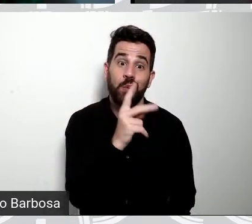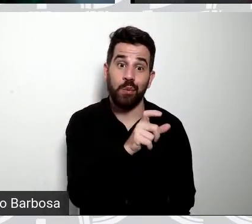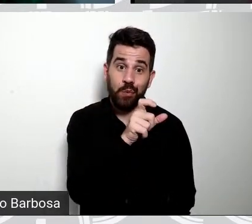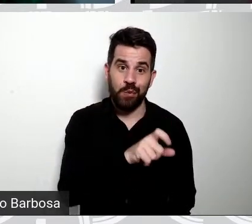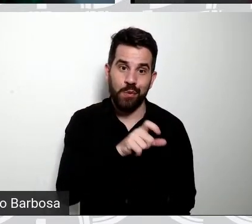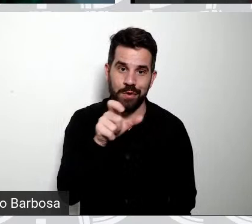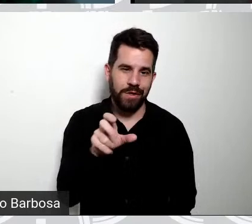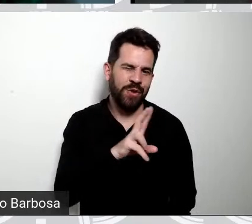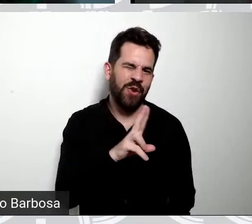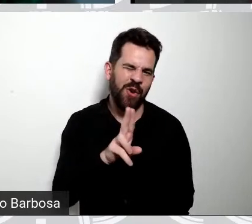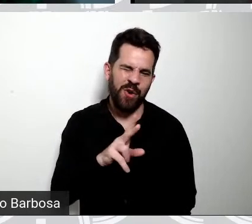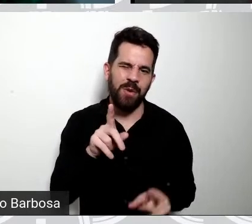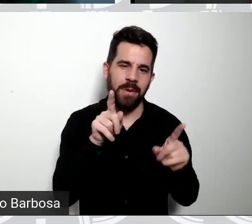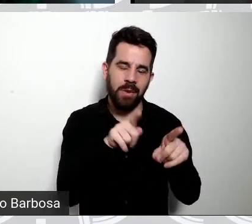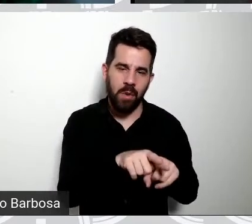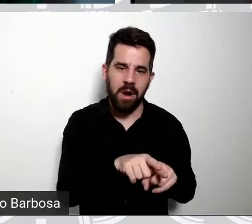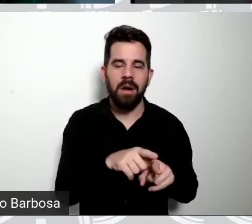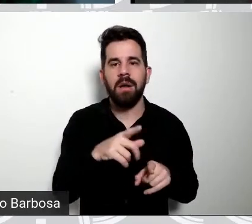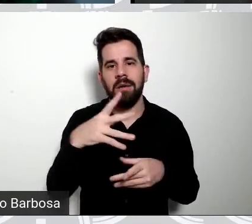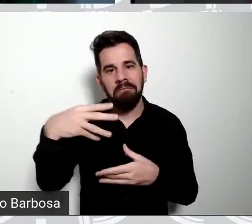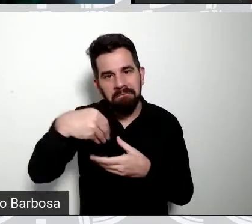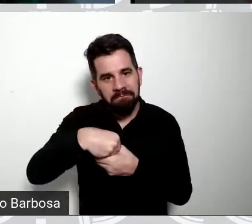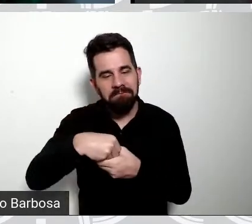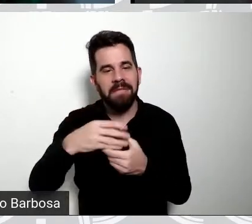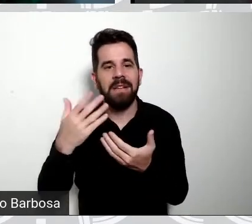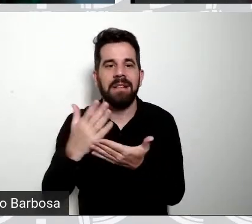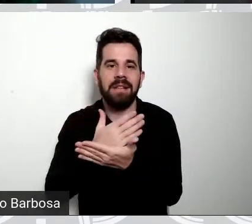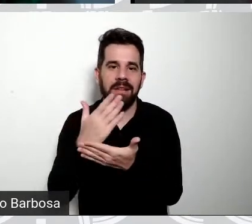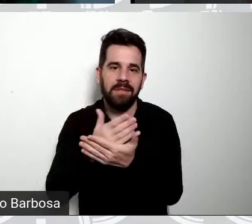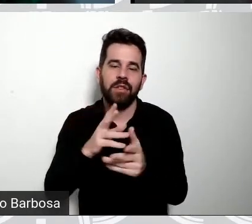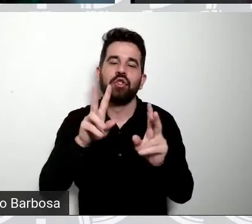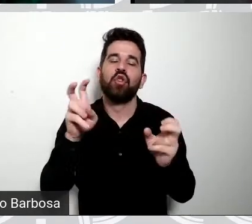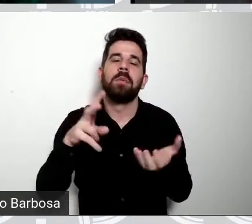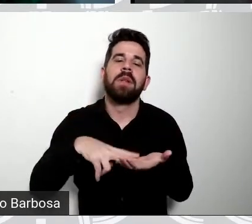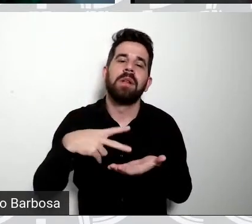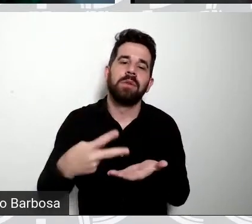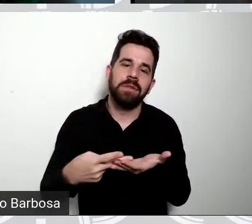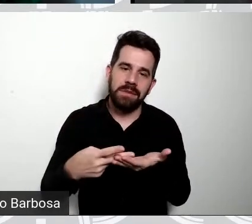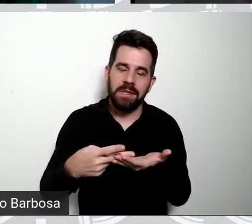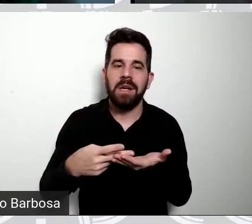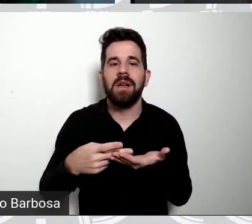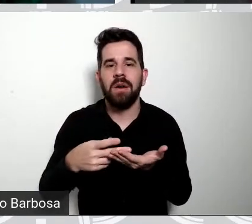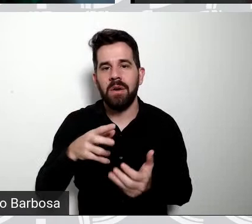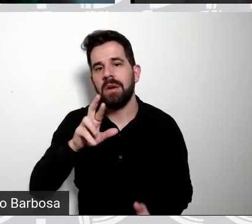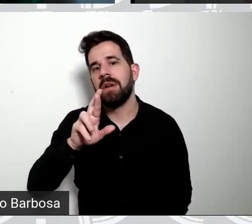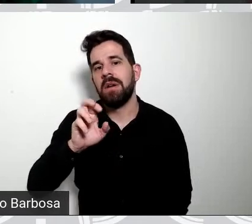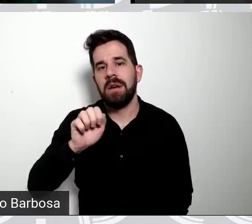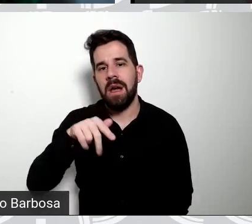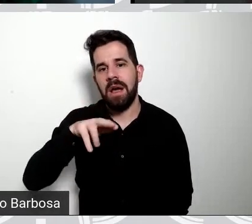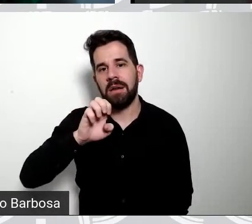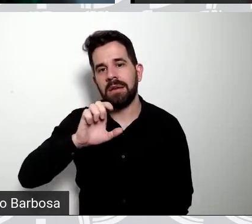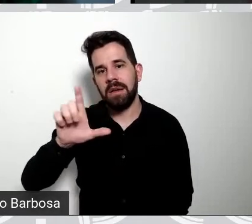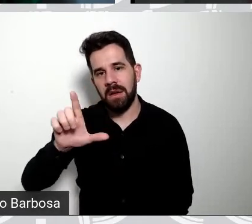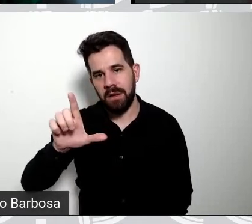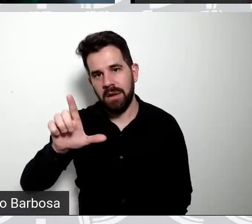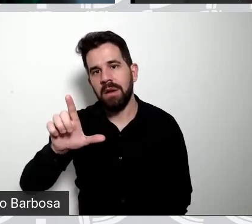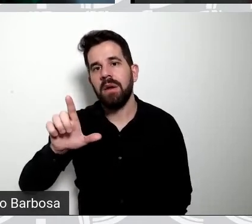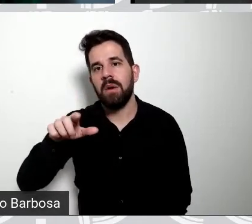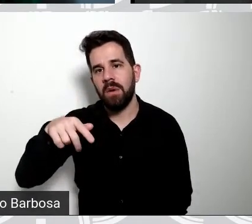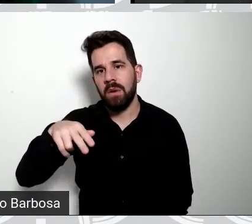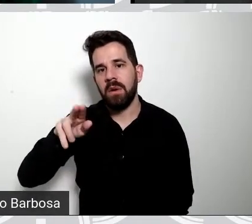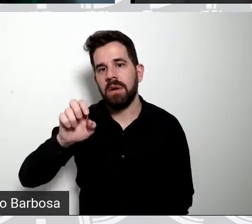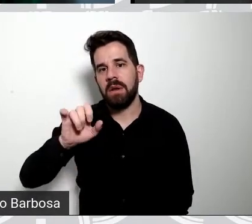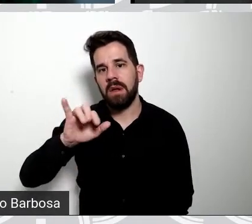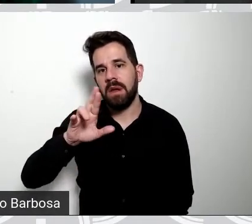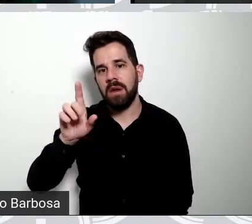nossos livros sobre as traduções da Raquel de Queiroz, né? E particularmente da tradução do Morro dos Ventos